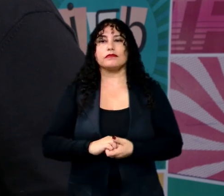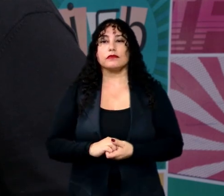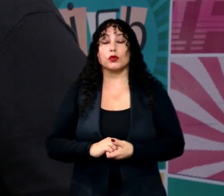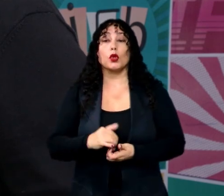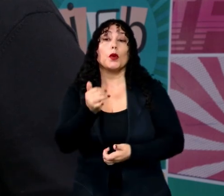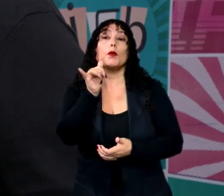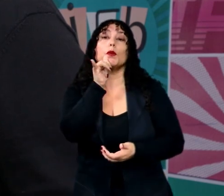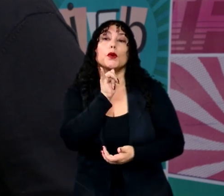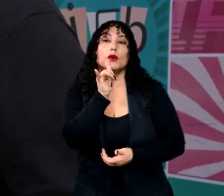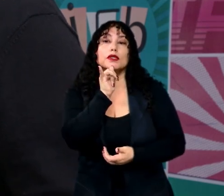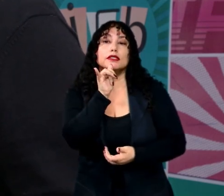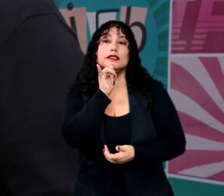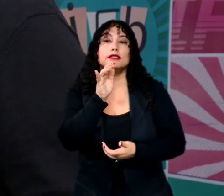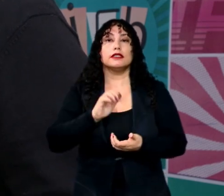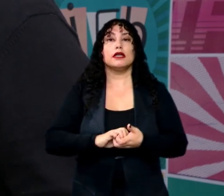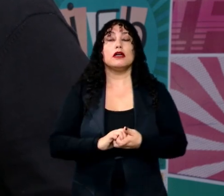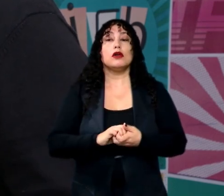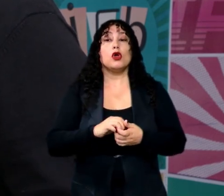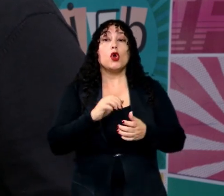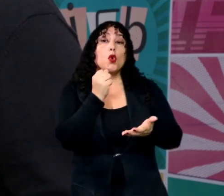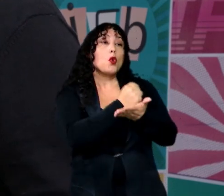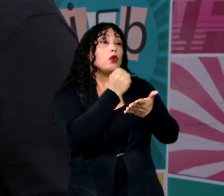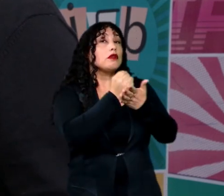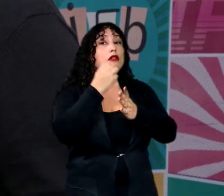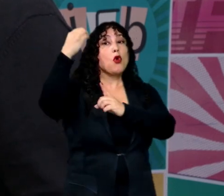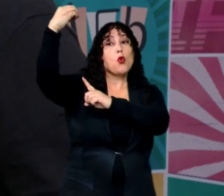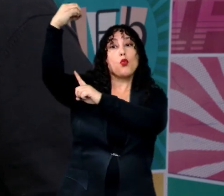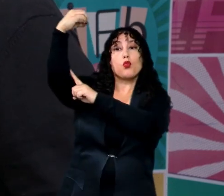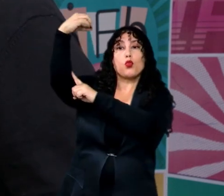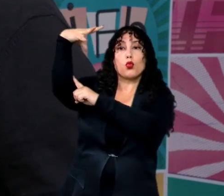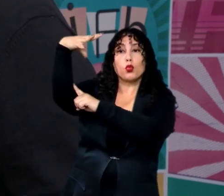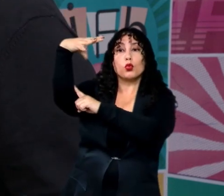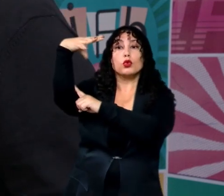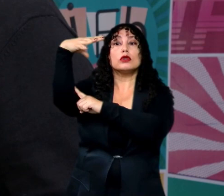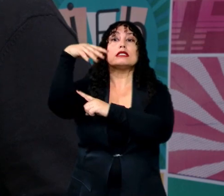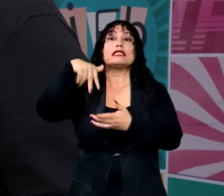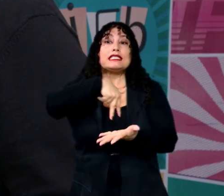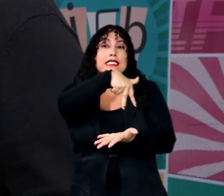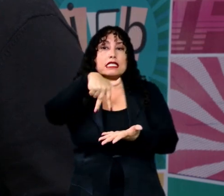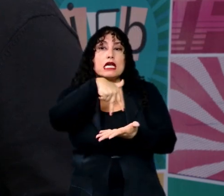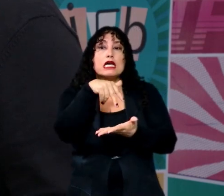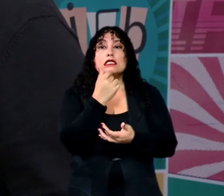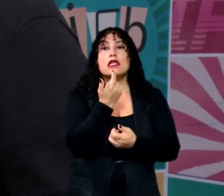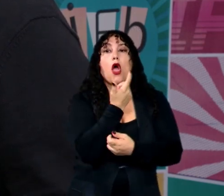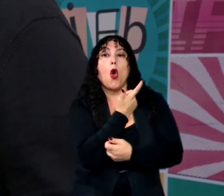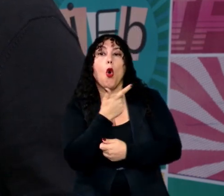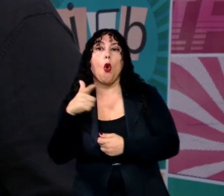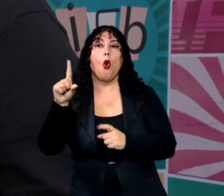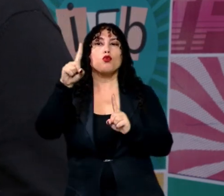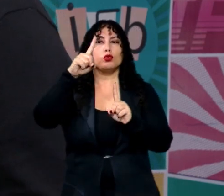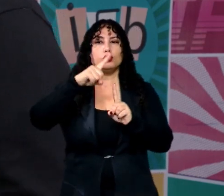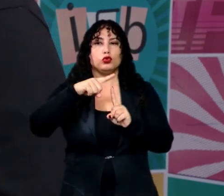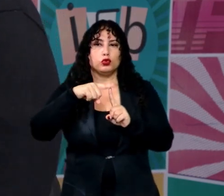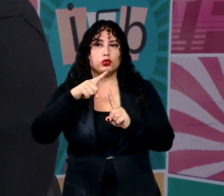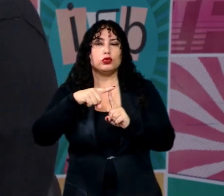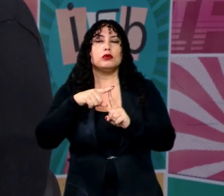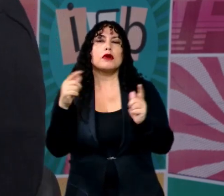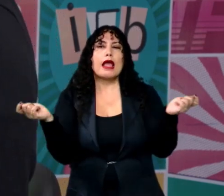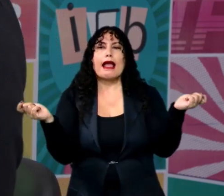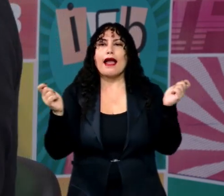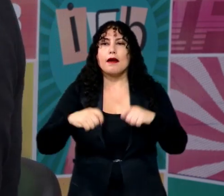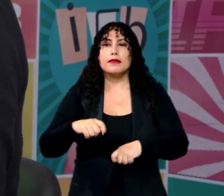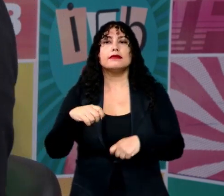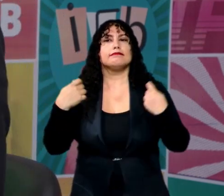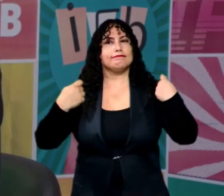Por exemplo, a gente contrata alguém para fazer uma iluminação, fazer uma iluminação de dança exige outras competências dessa pessoa, né?